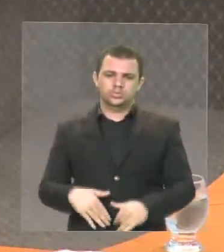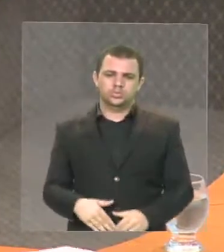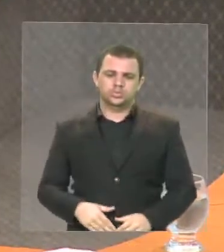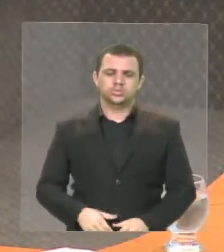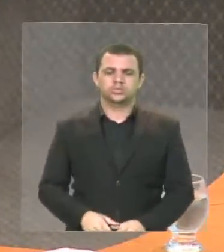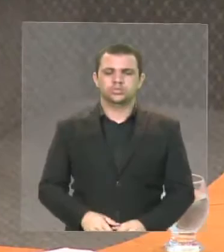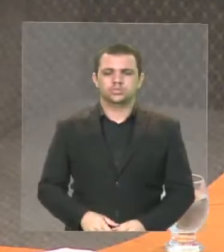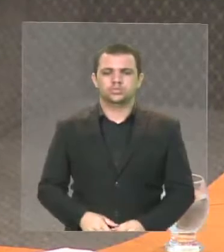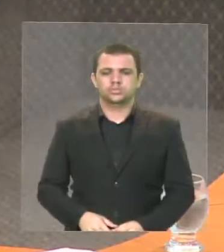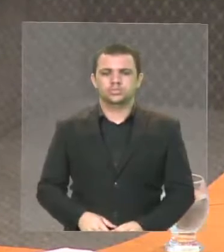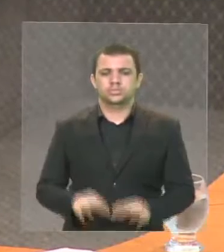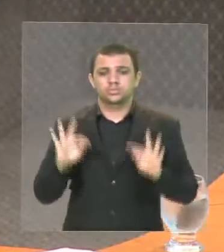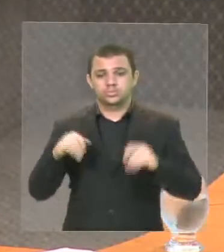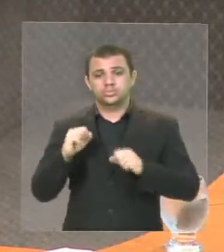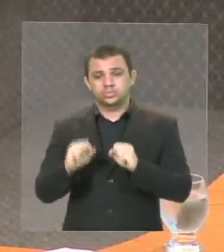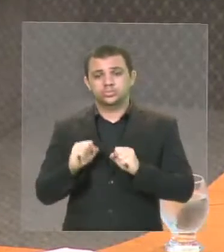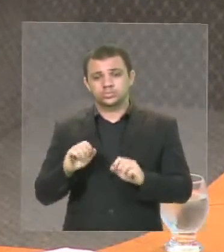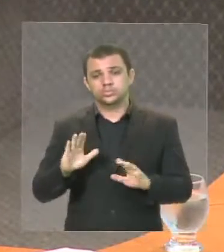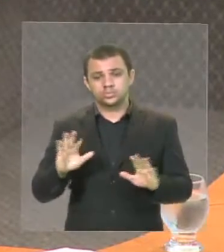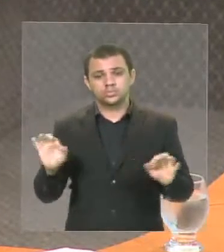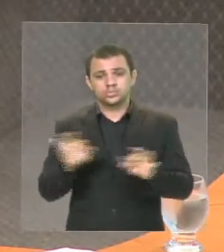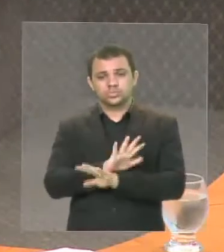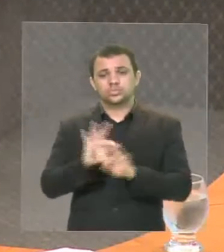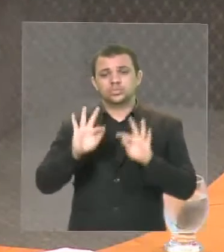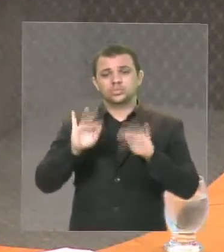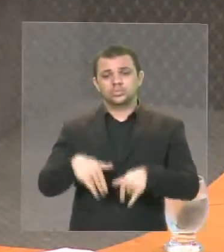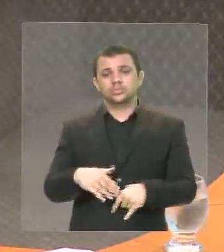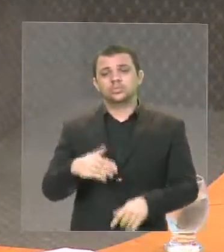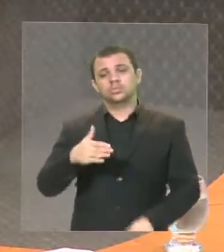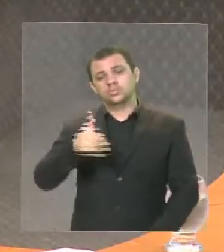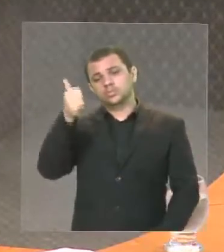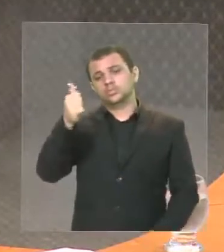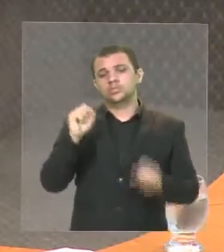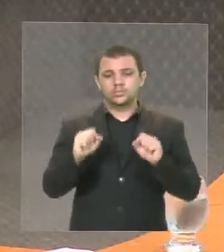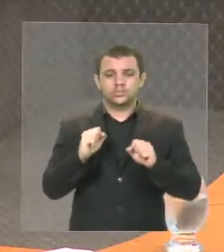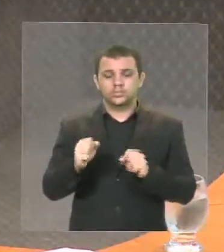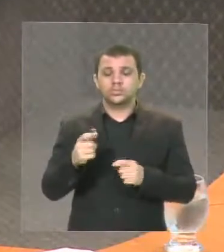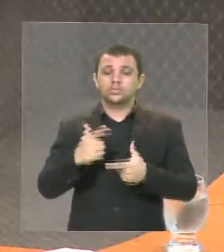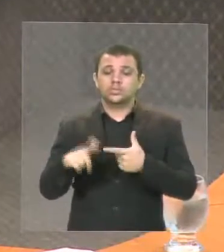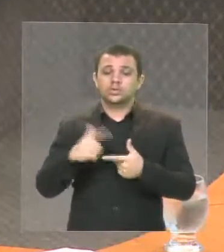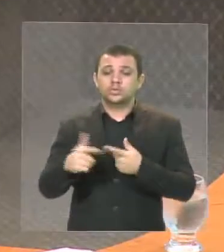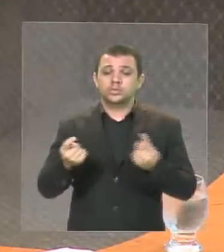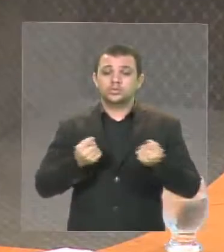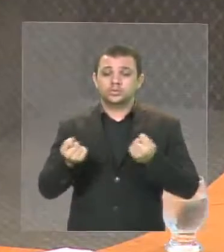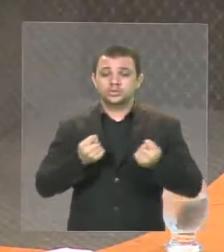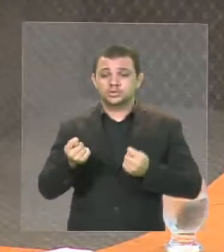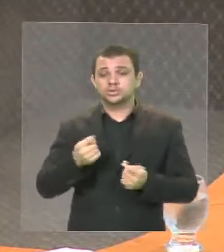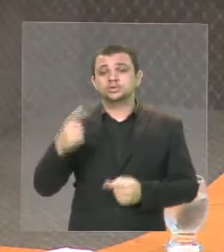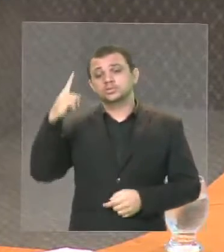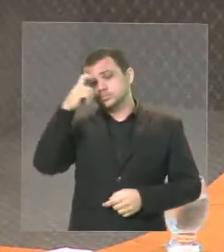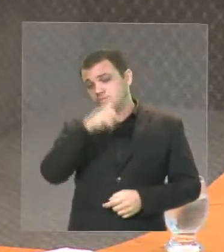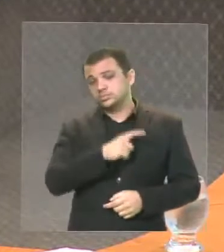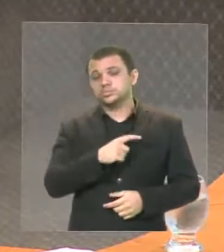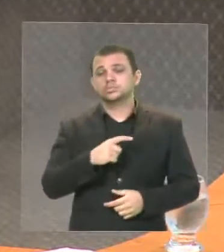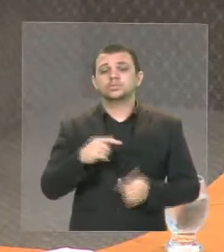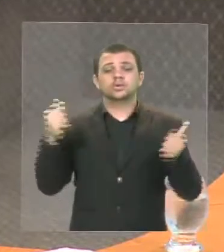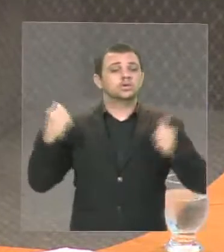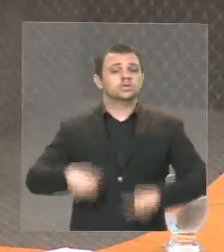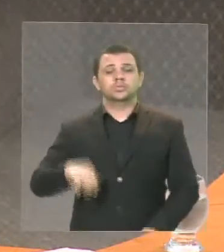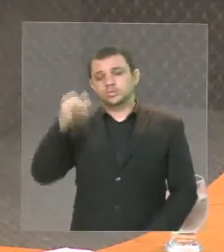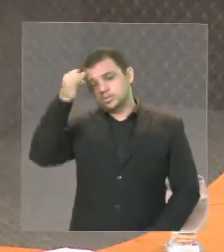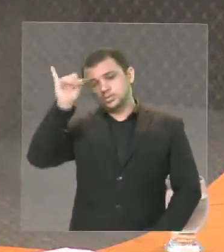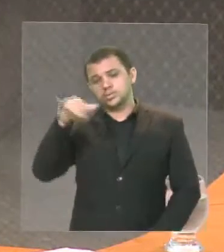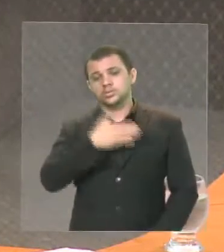fecharem um ano de forma melhor, para que a situação financeira não se agrave ainda mais. O governador Flávio Dino tem que dar